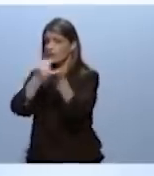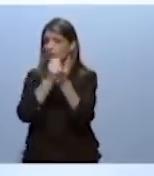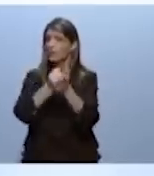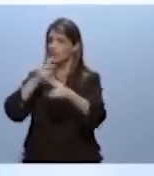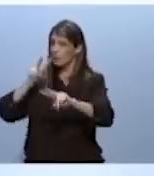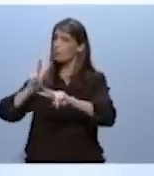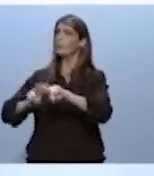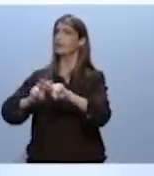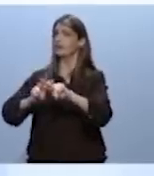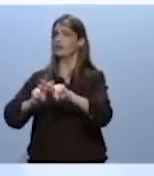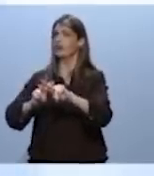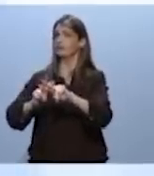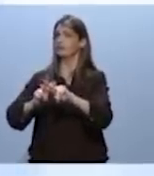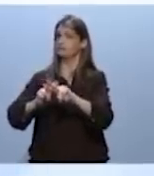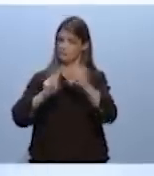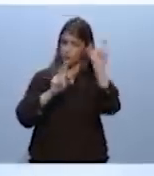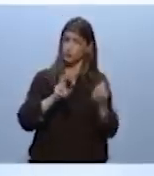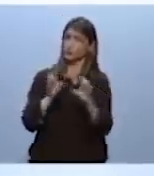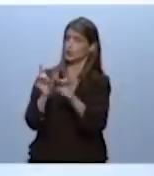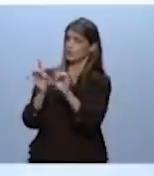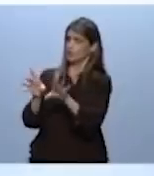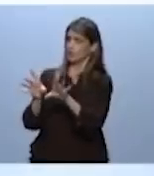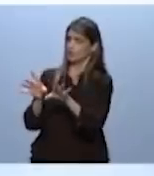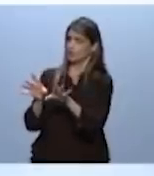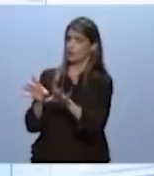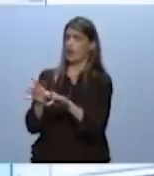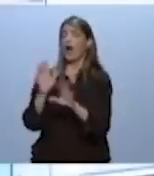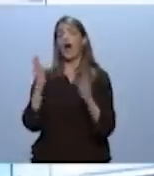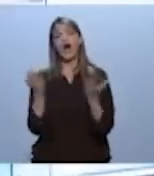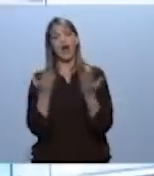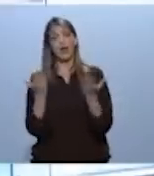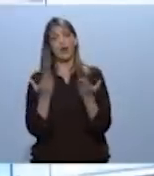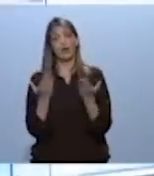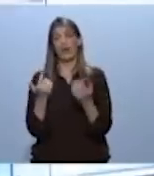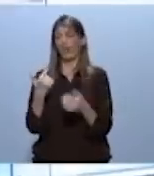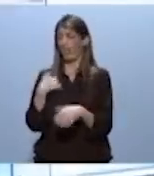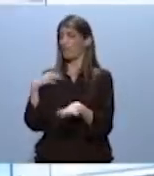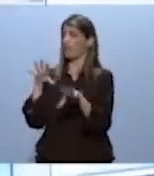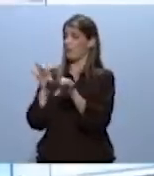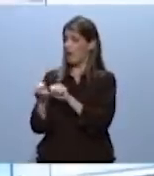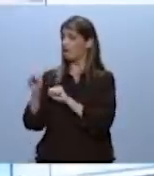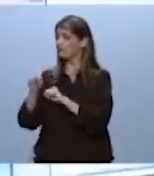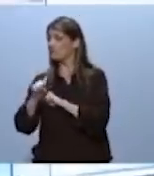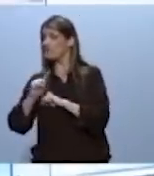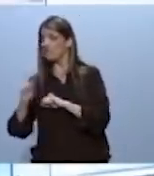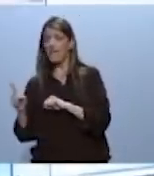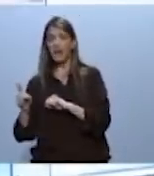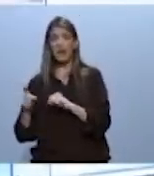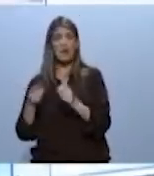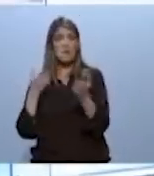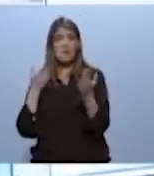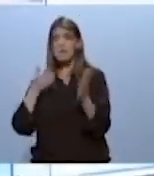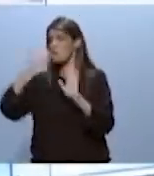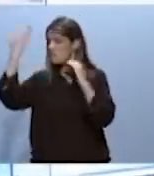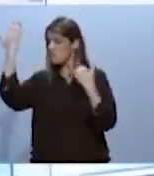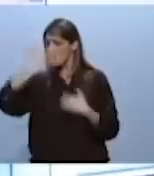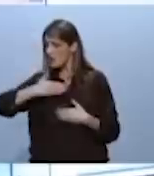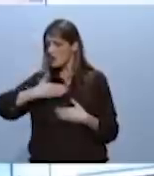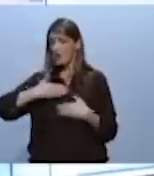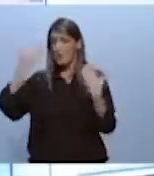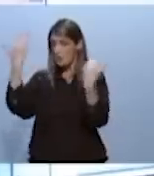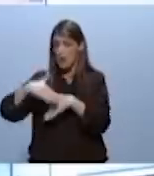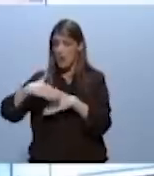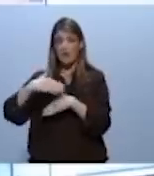essas pessoas assim que a gente vai trabalhar agora com relação ao termo não OAB Eu nem fiz a nova porque eu sou jornalista